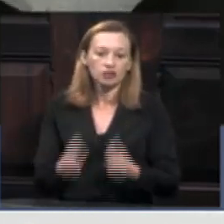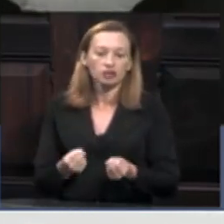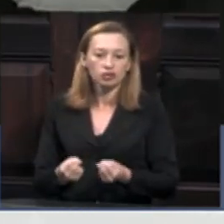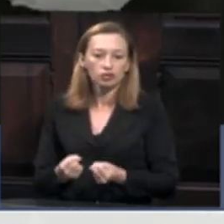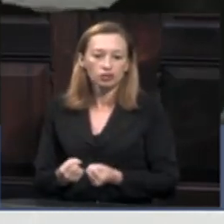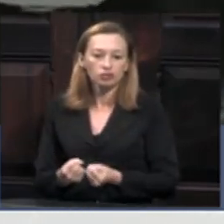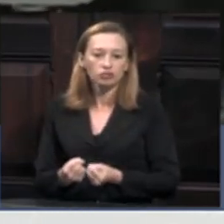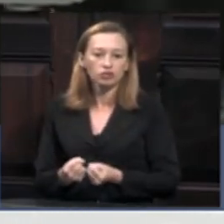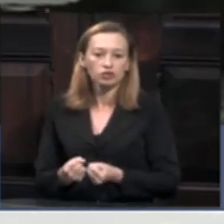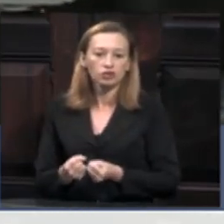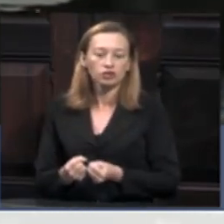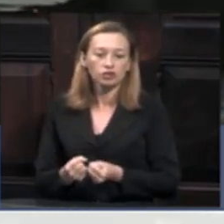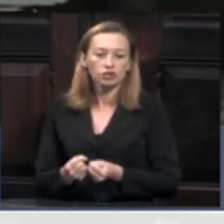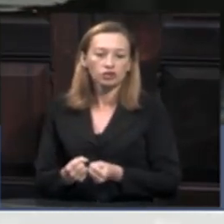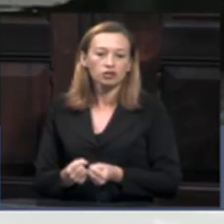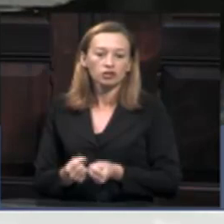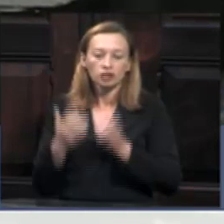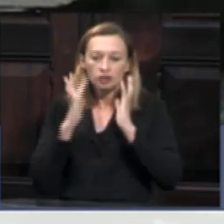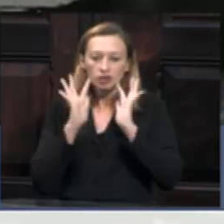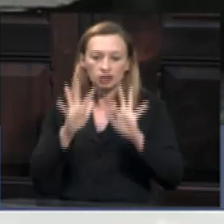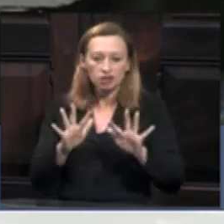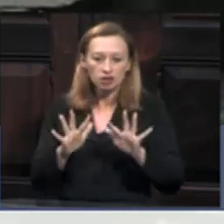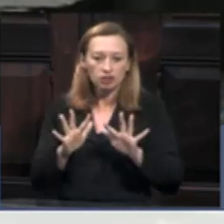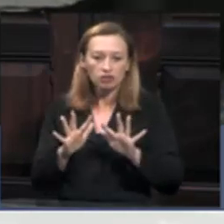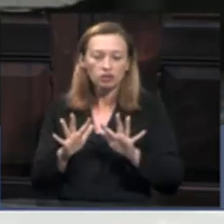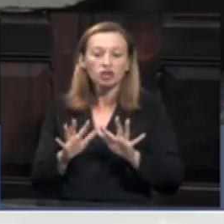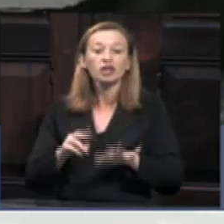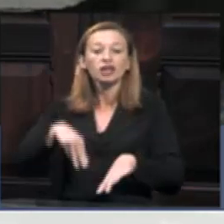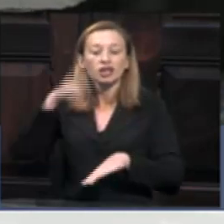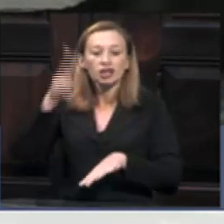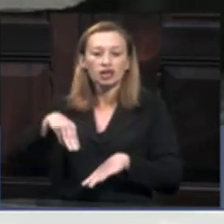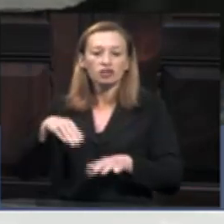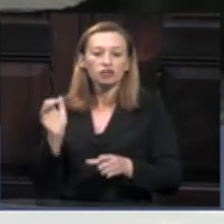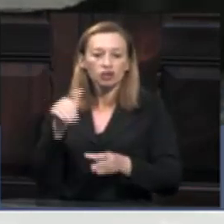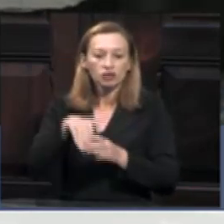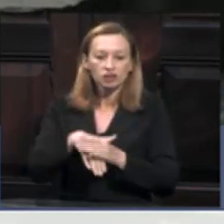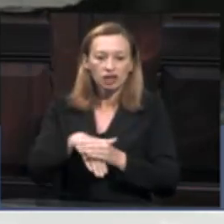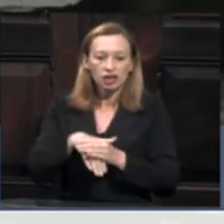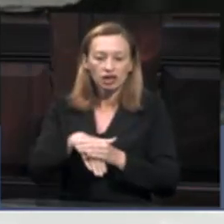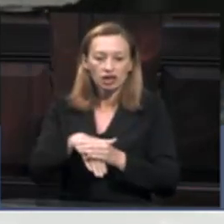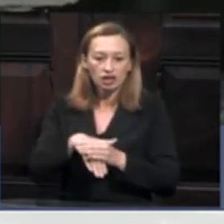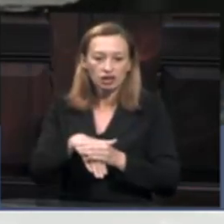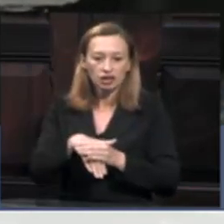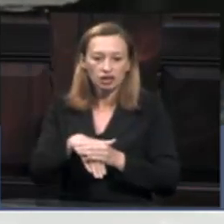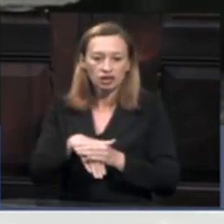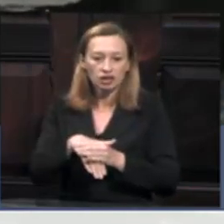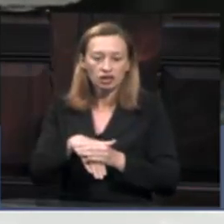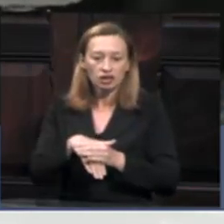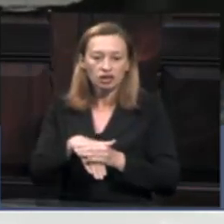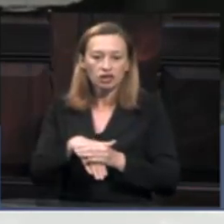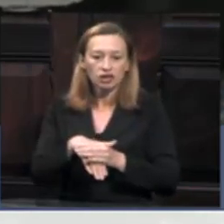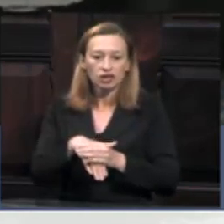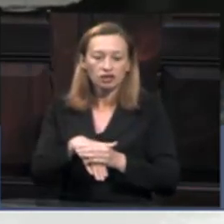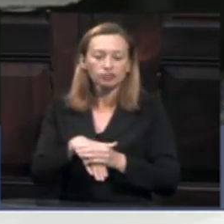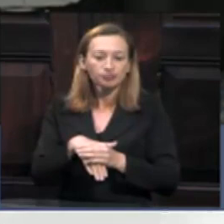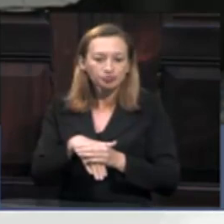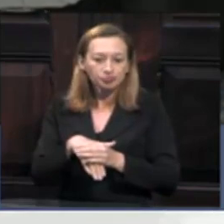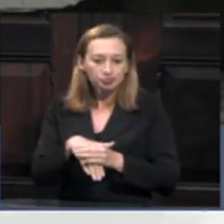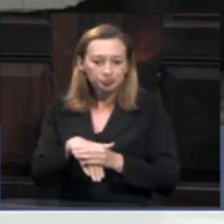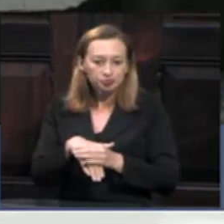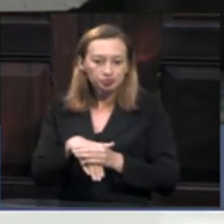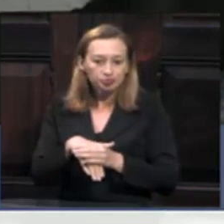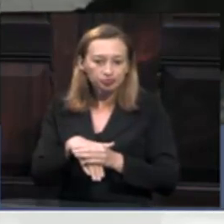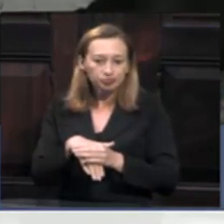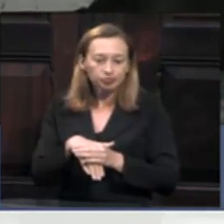E alerta, quem está votando abstenção, está contribuindo. Abstenção e